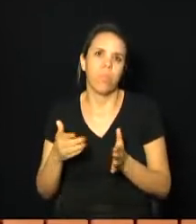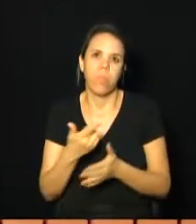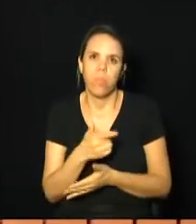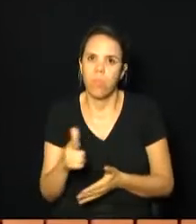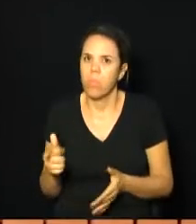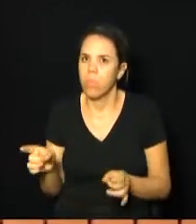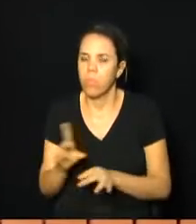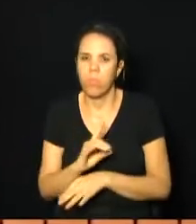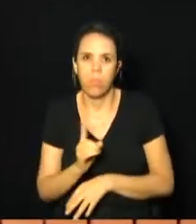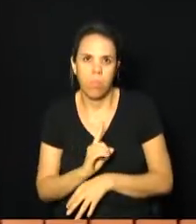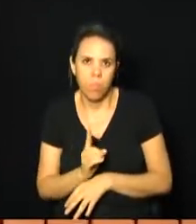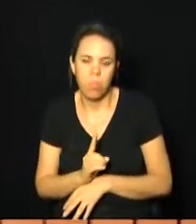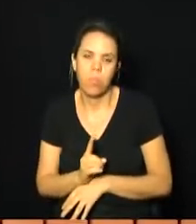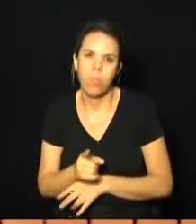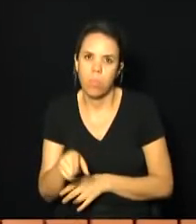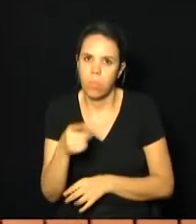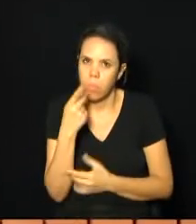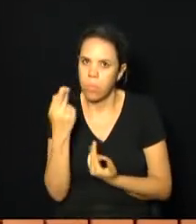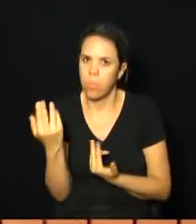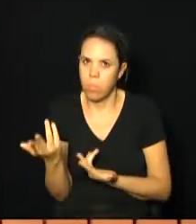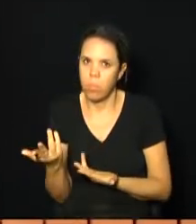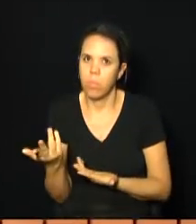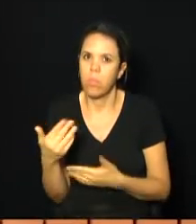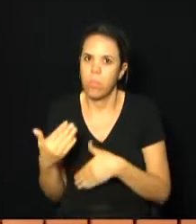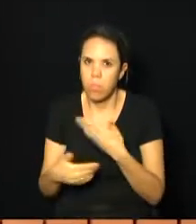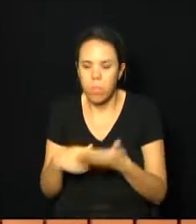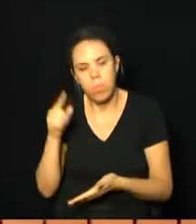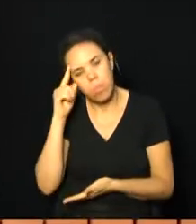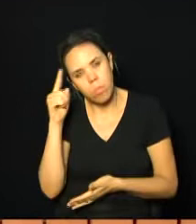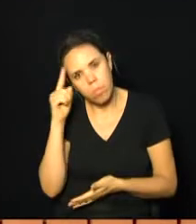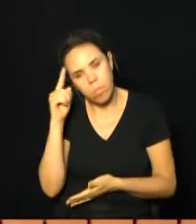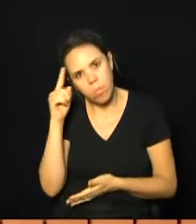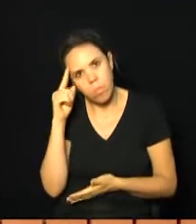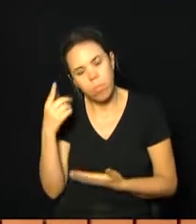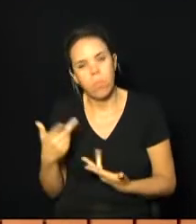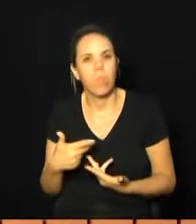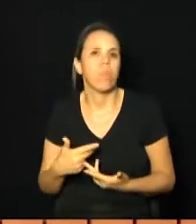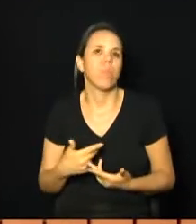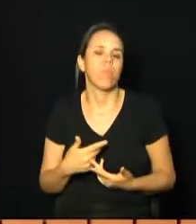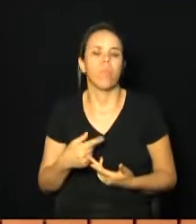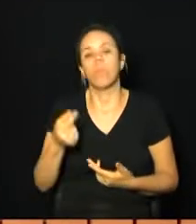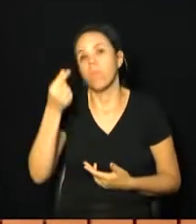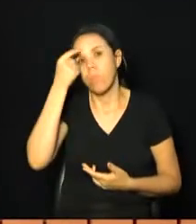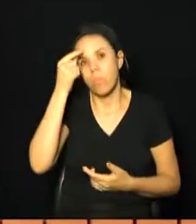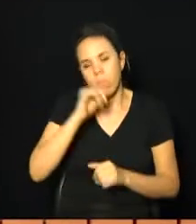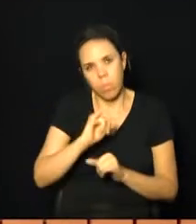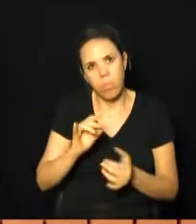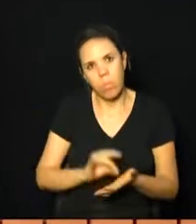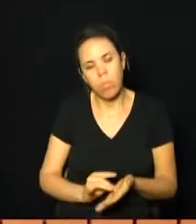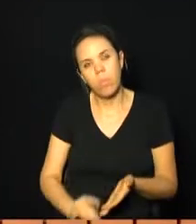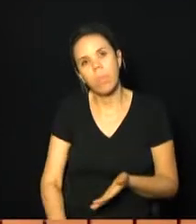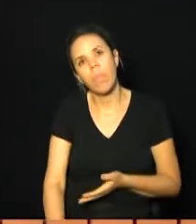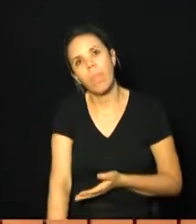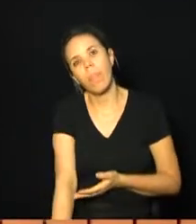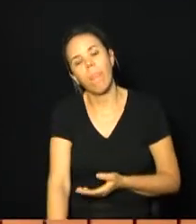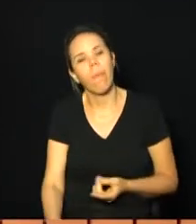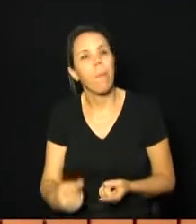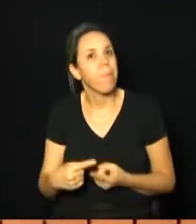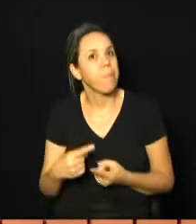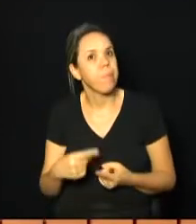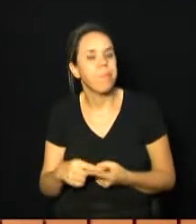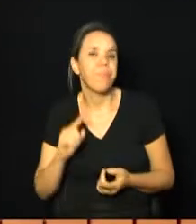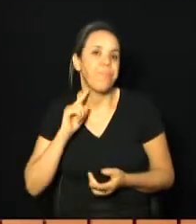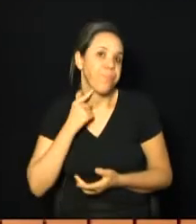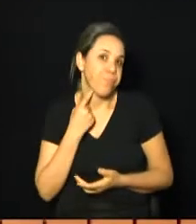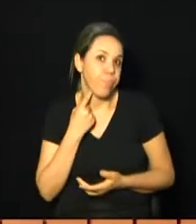não acabou, não. É que nem você falou, é diário, é todo dia, é uma coisa de conscientização realmente. Porque se está